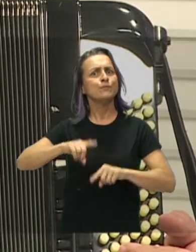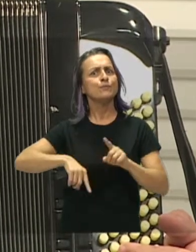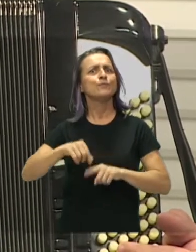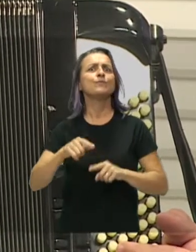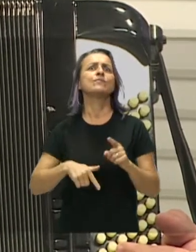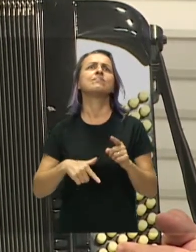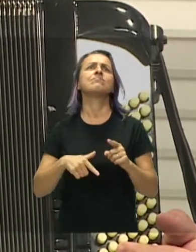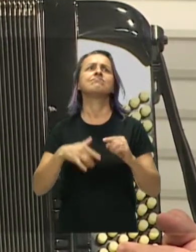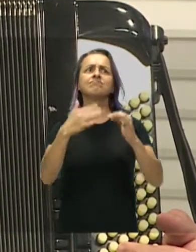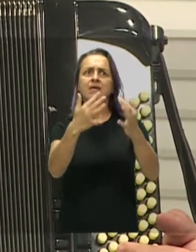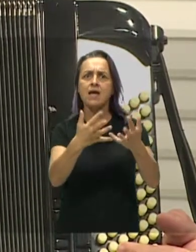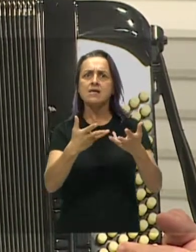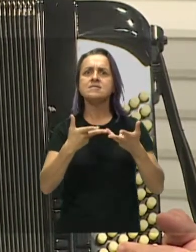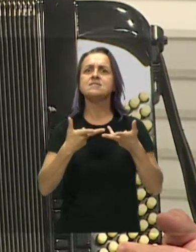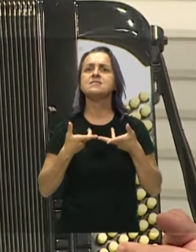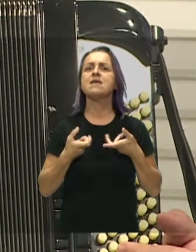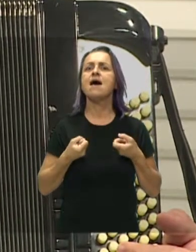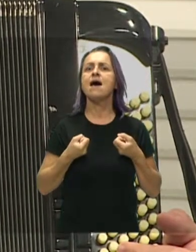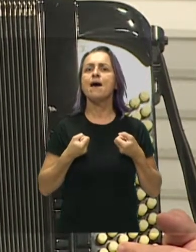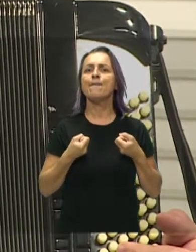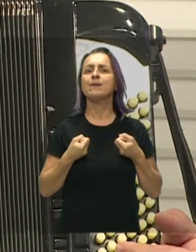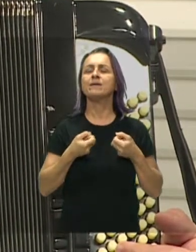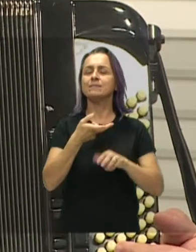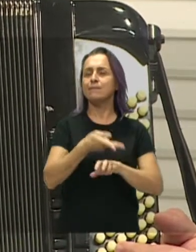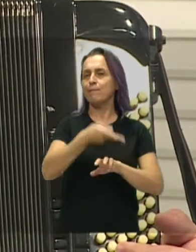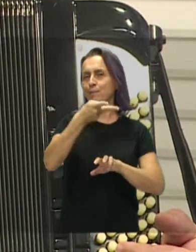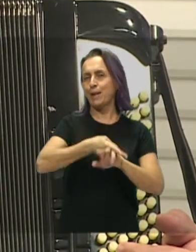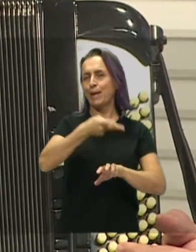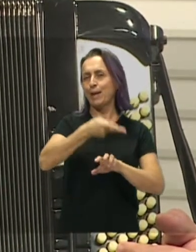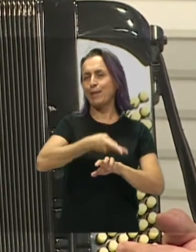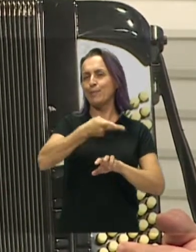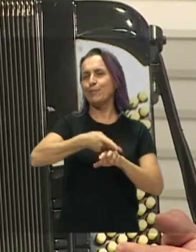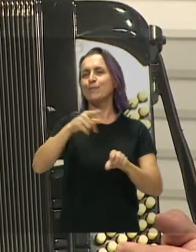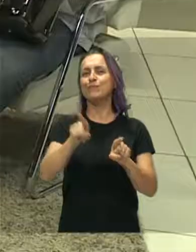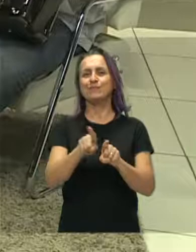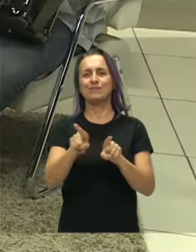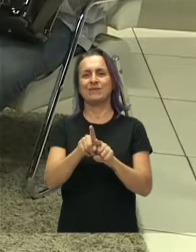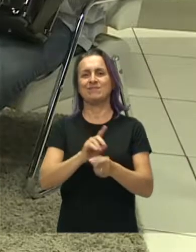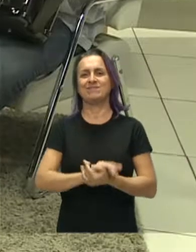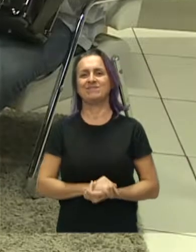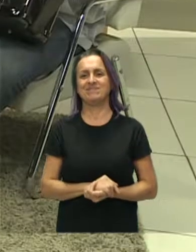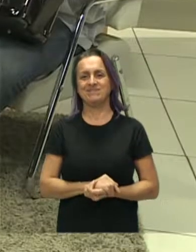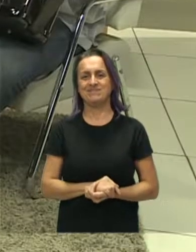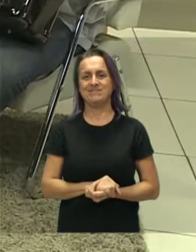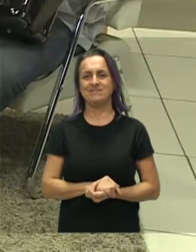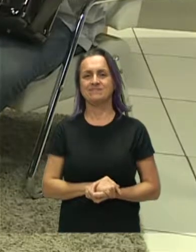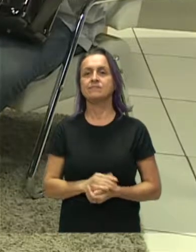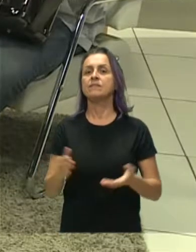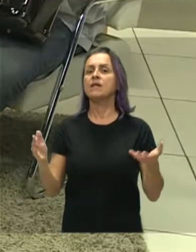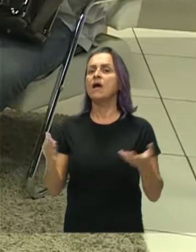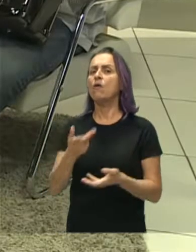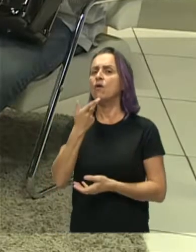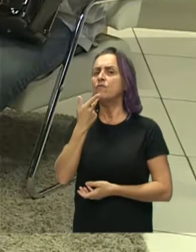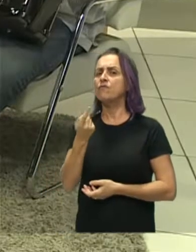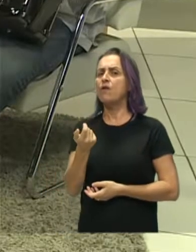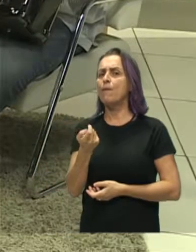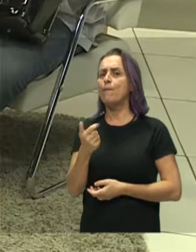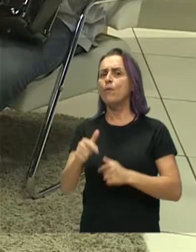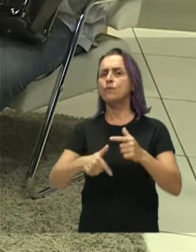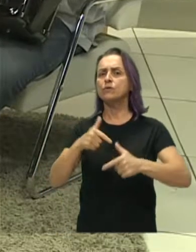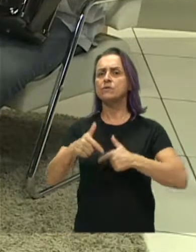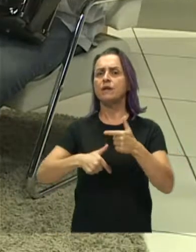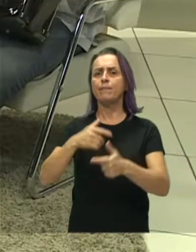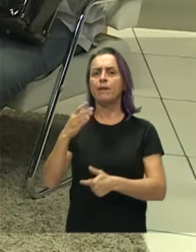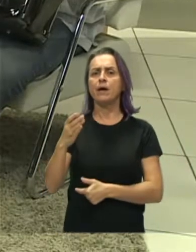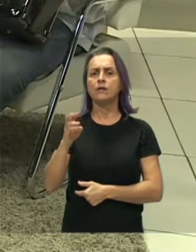têm recebido a sua premiação, a sua recompensa. Vamos falar um pouquinho do trabalho do Bruno, que